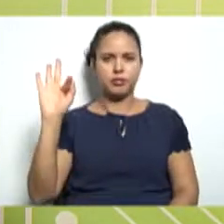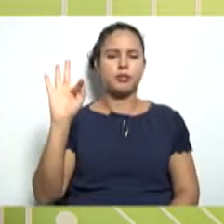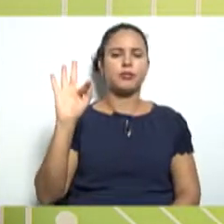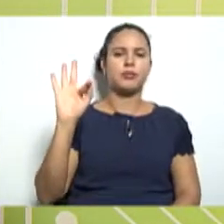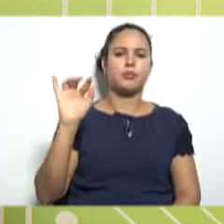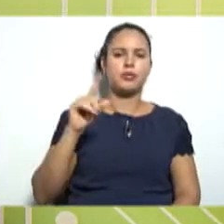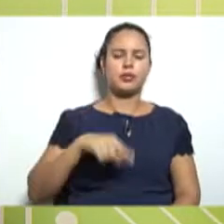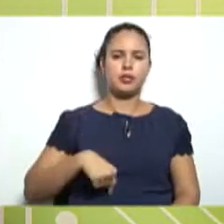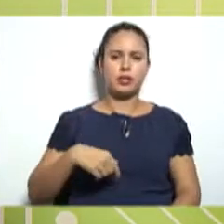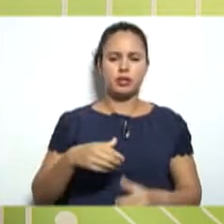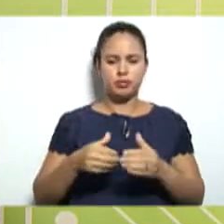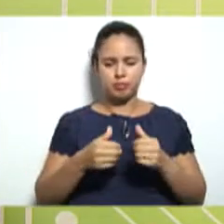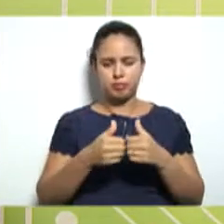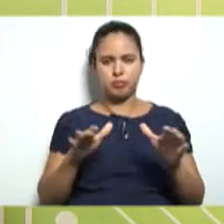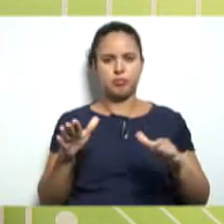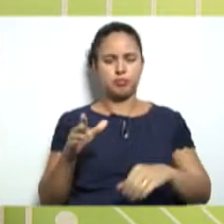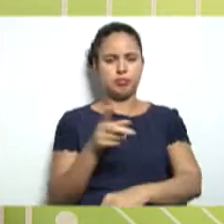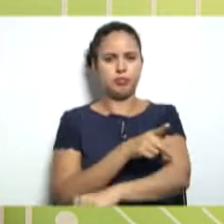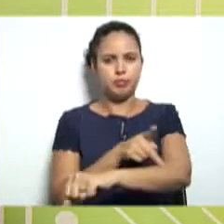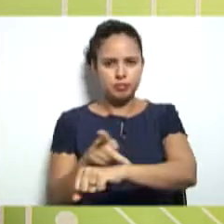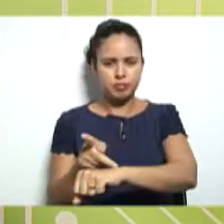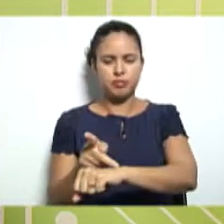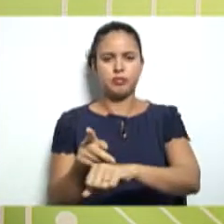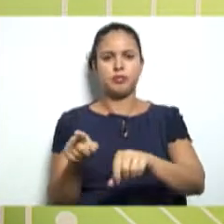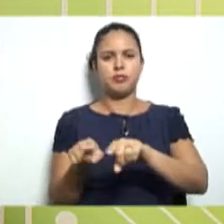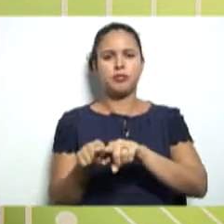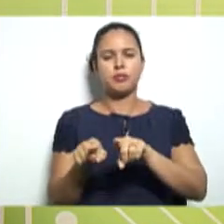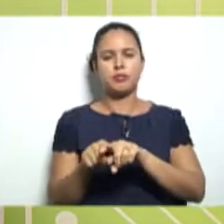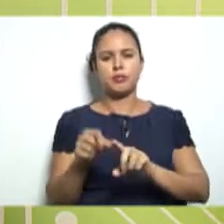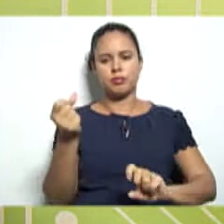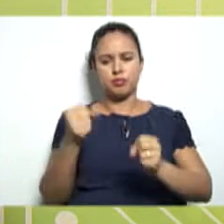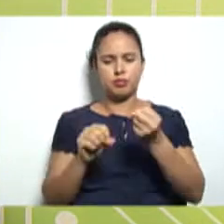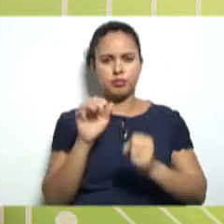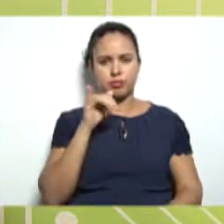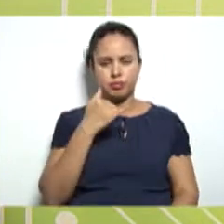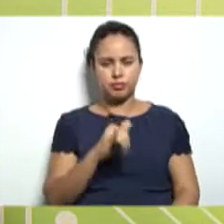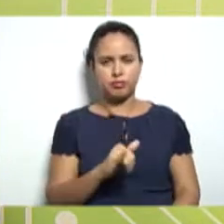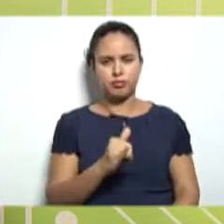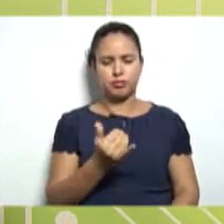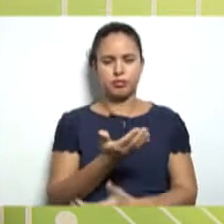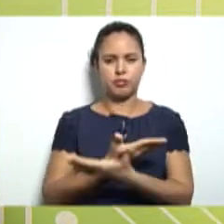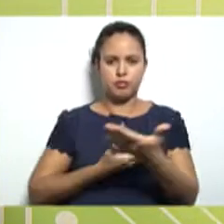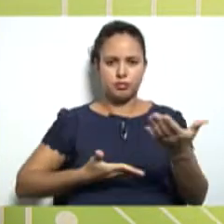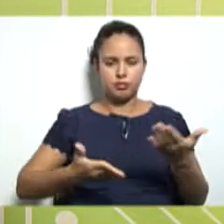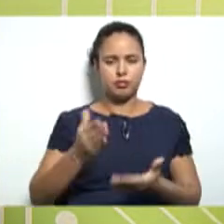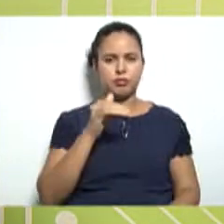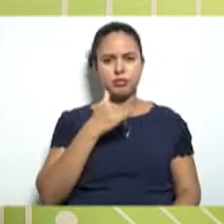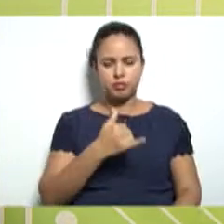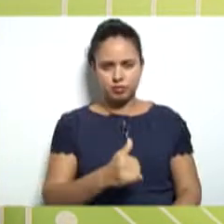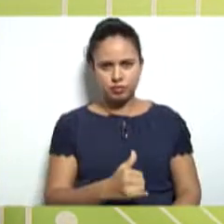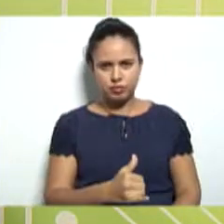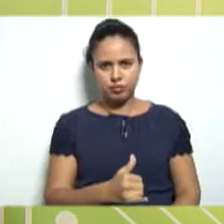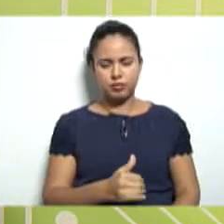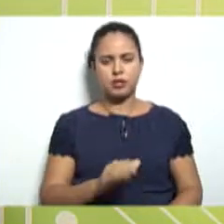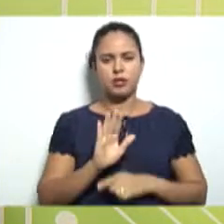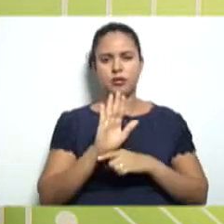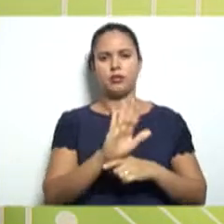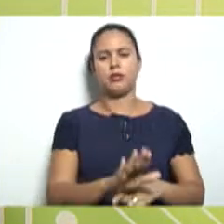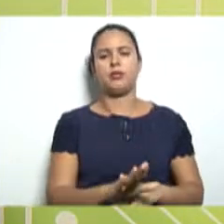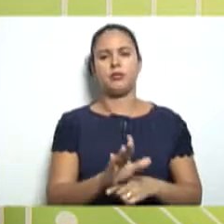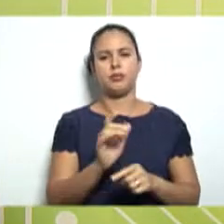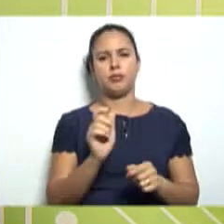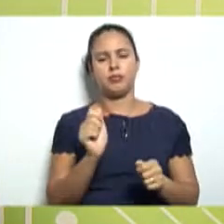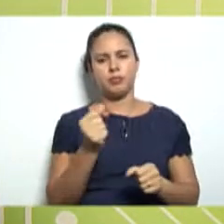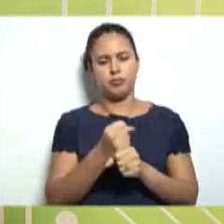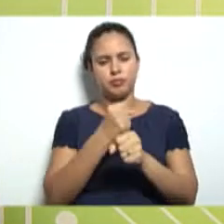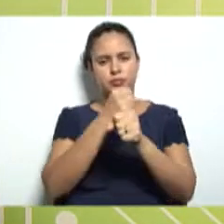questão de abrir estradas, investir em hidrelétricas, em distribuição de energia elétrica. Ele também ajudou na construção de